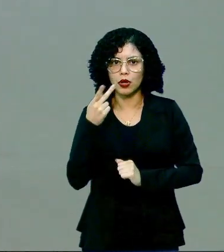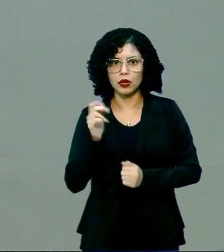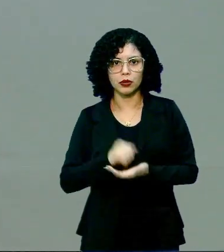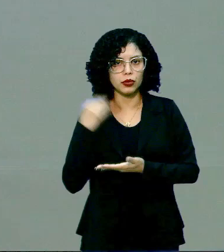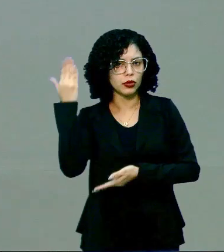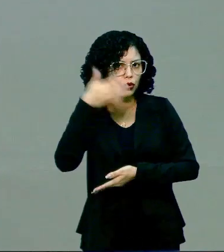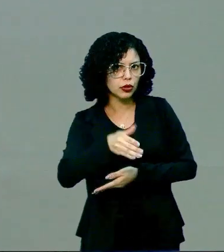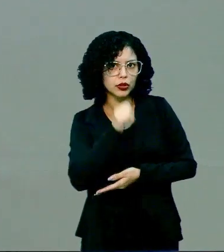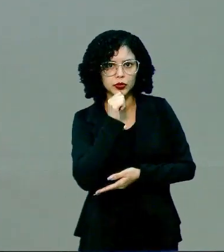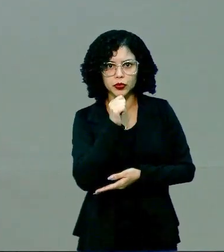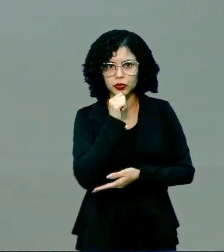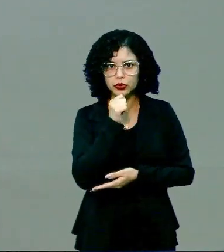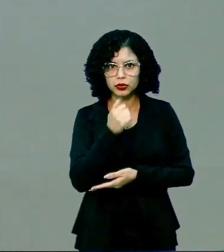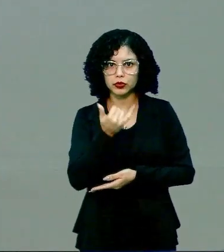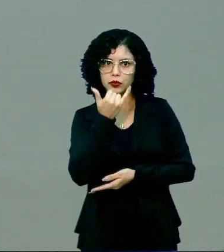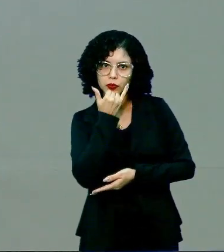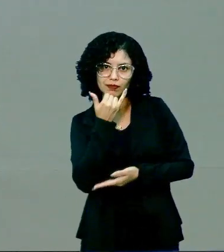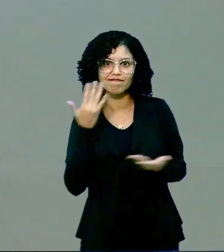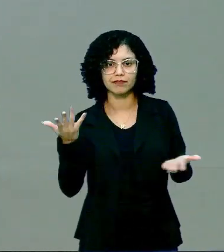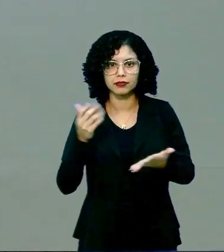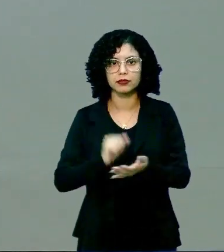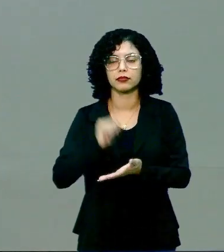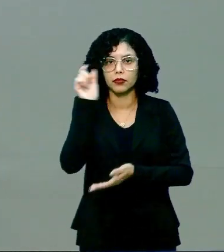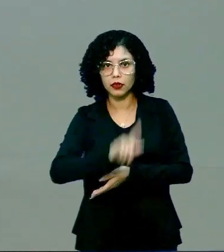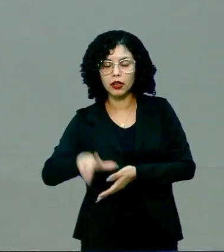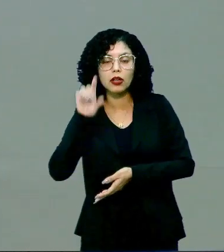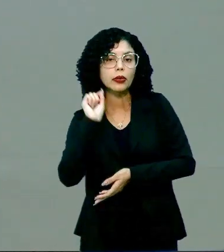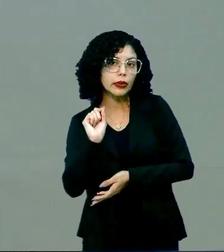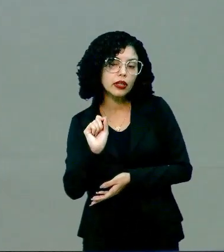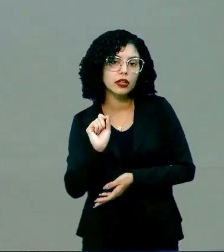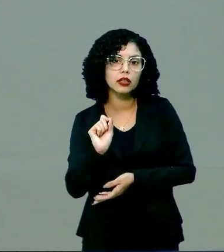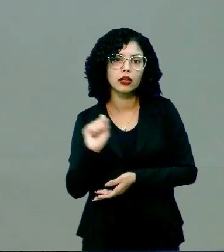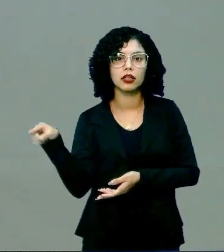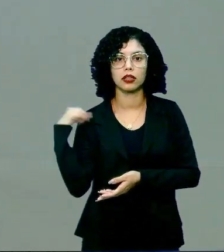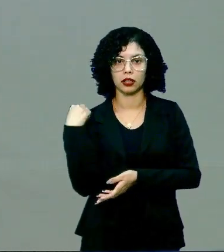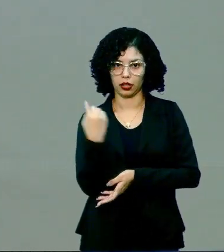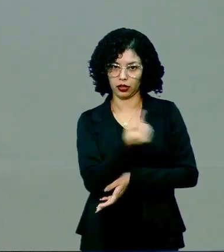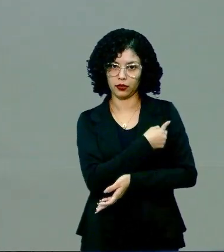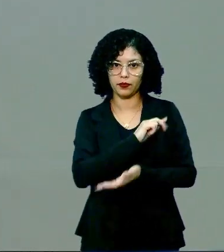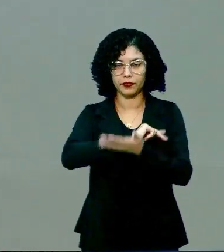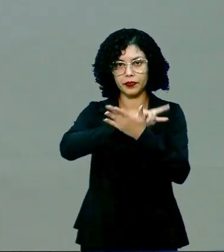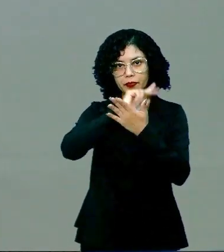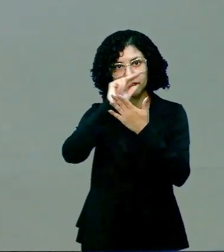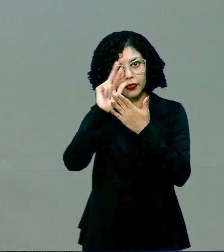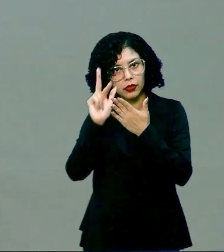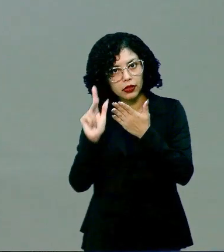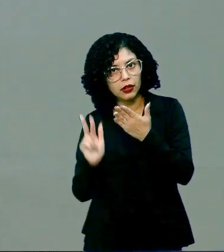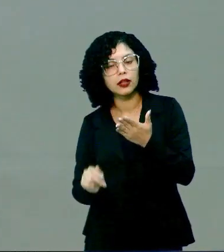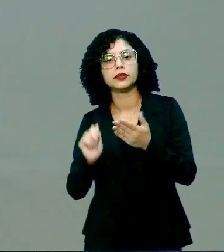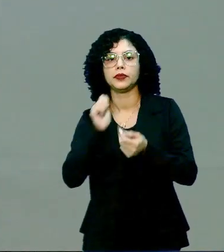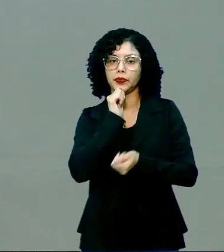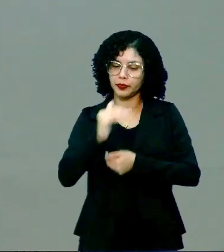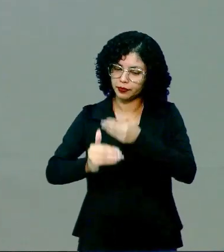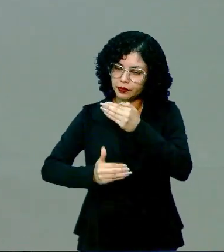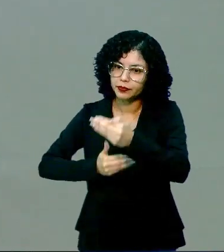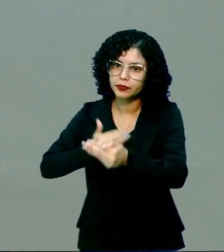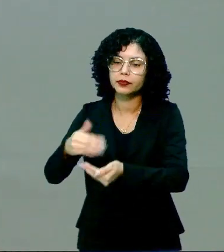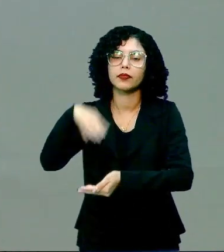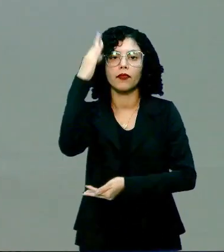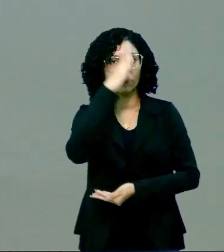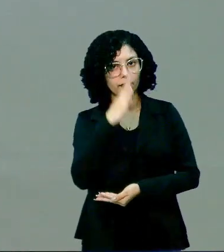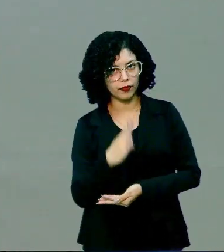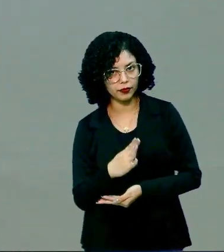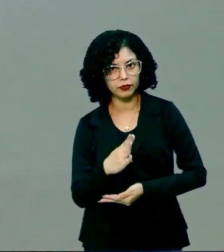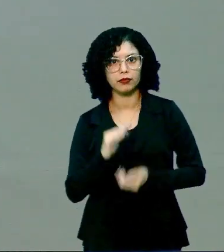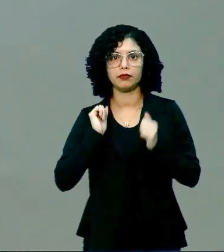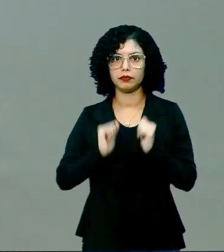uma vertente, literária, em que a gente tem várias tendências que se desenvolvem no